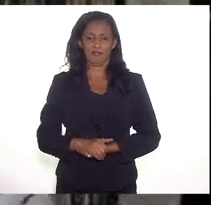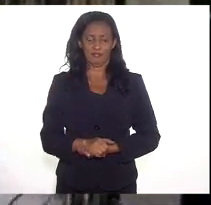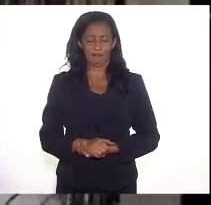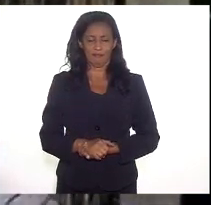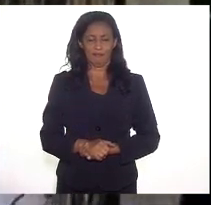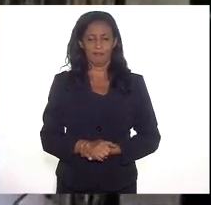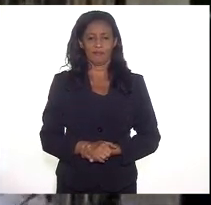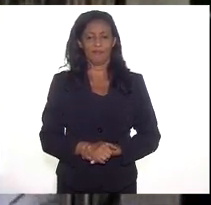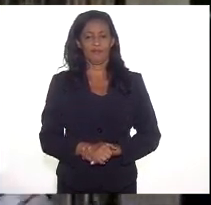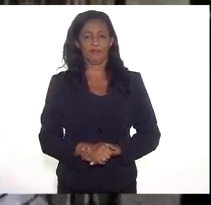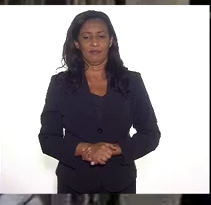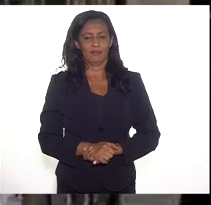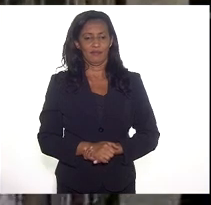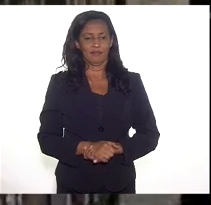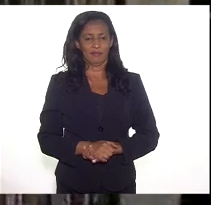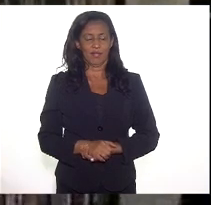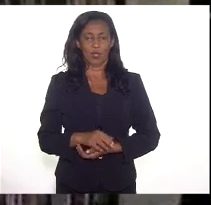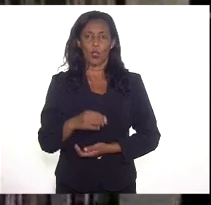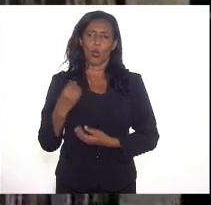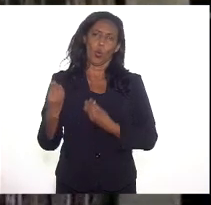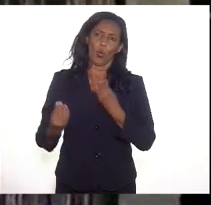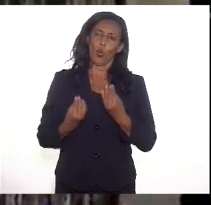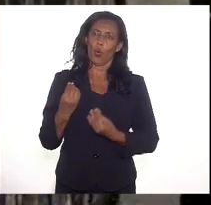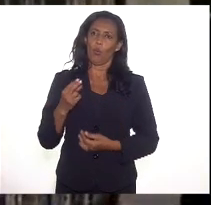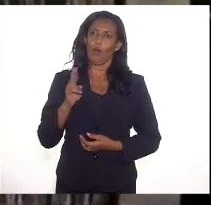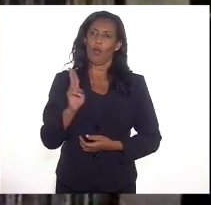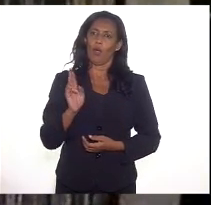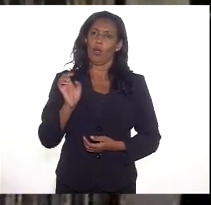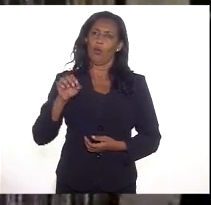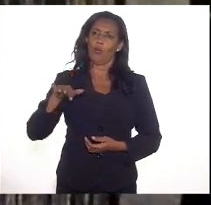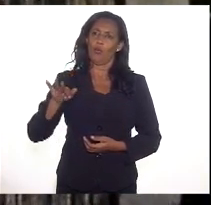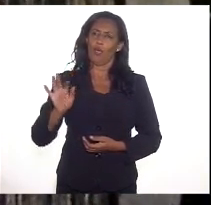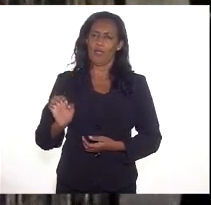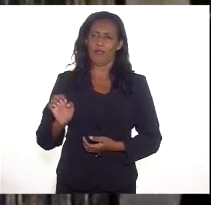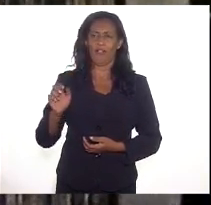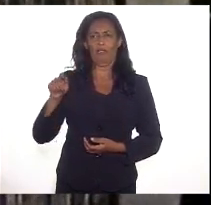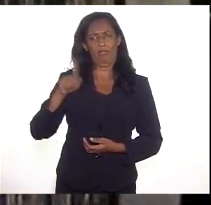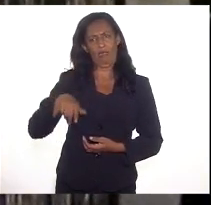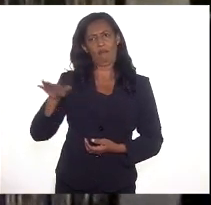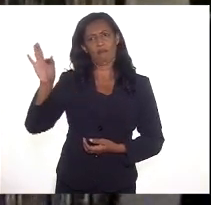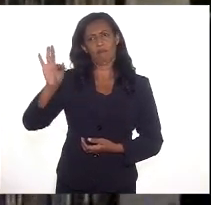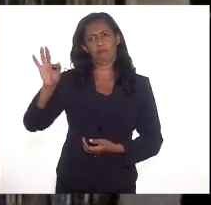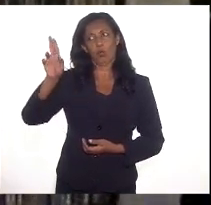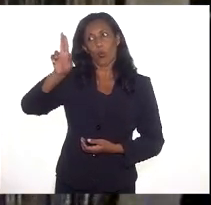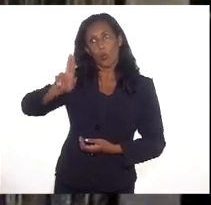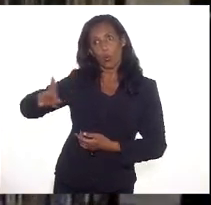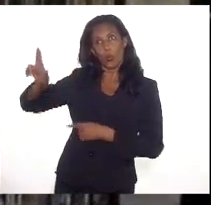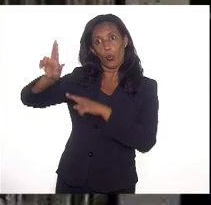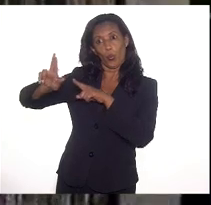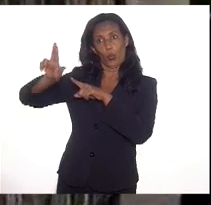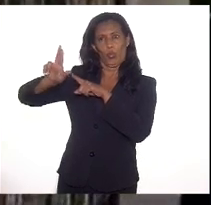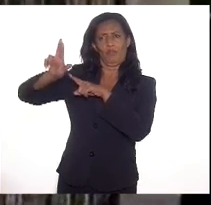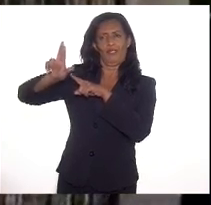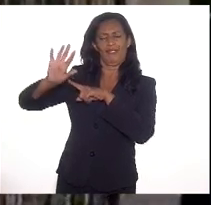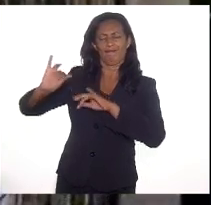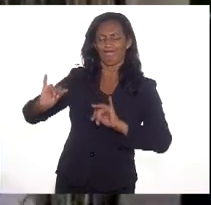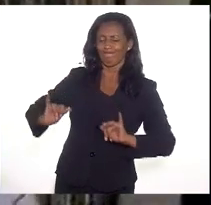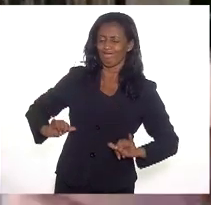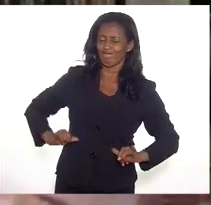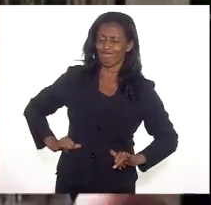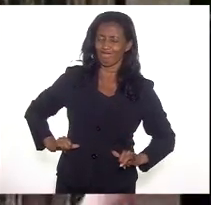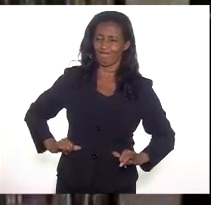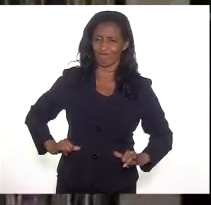E como a UENF é uma universidade que está sofrendo um processo de asfixia,